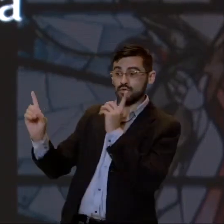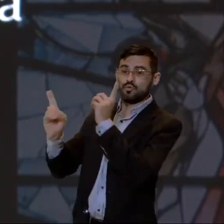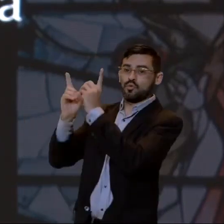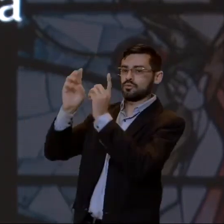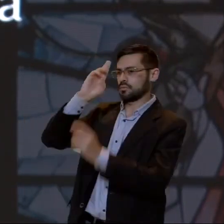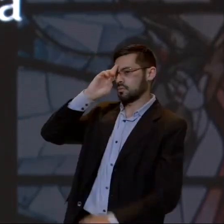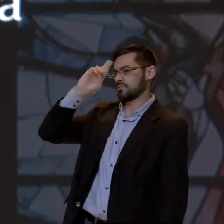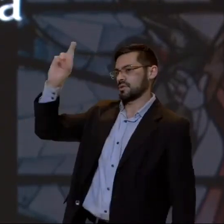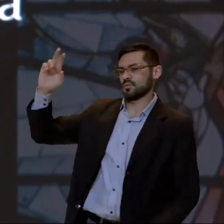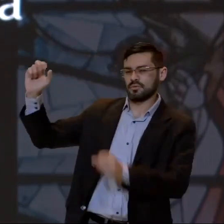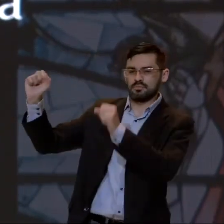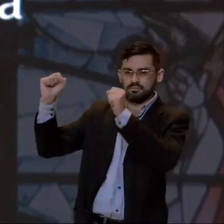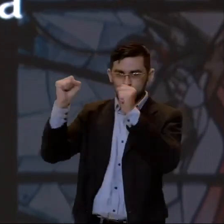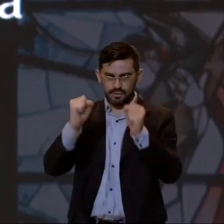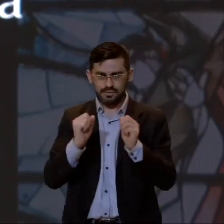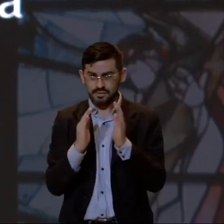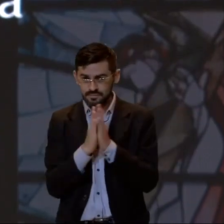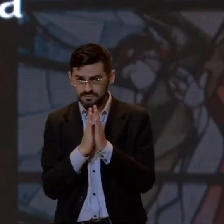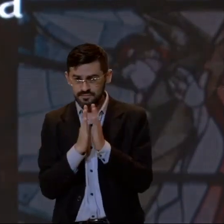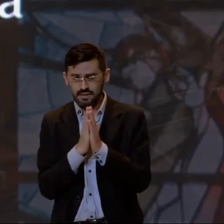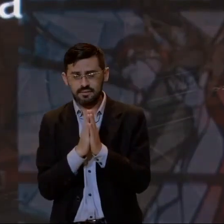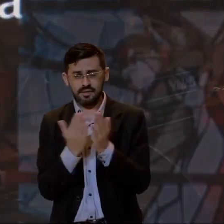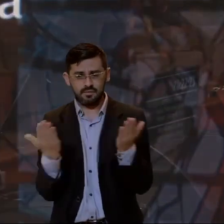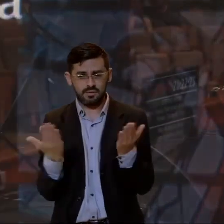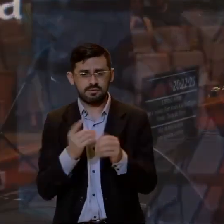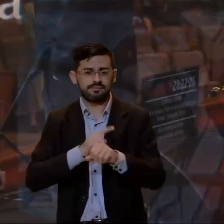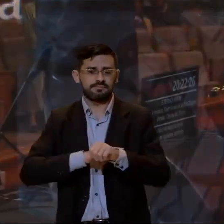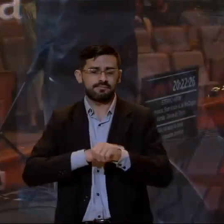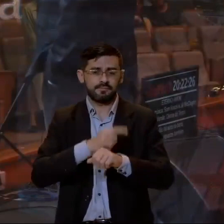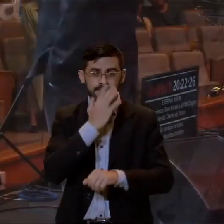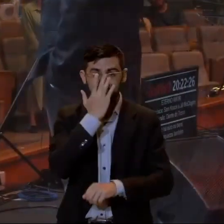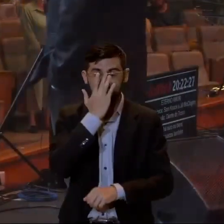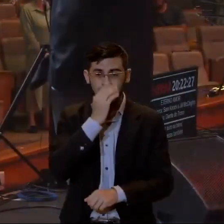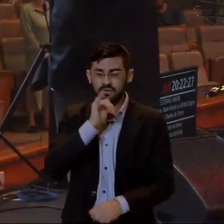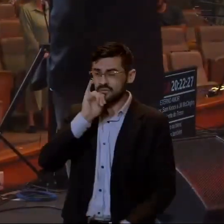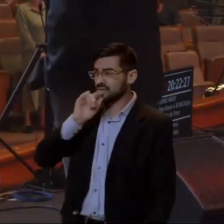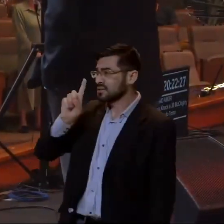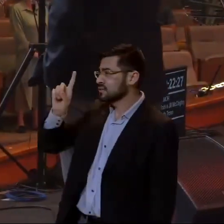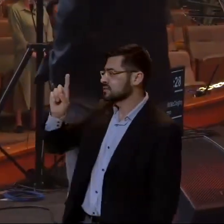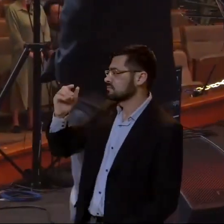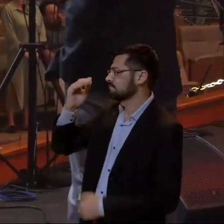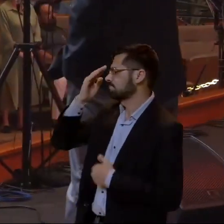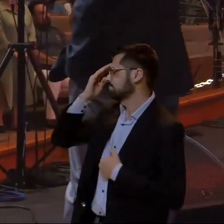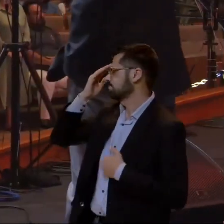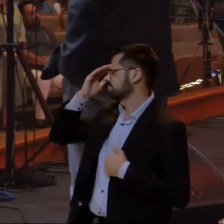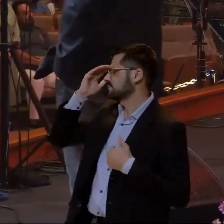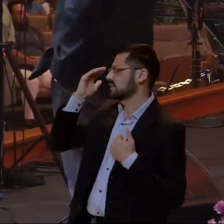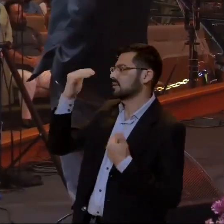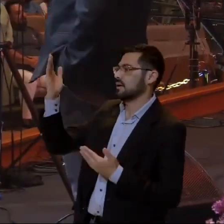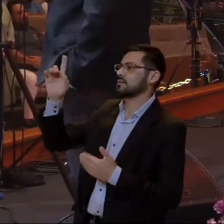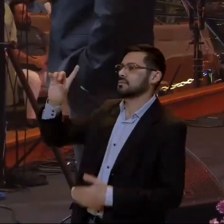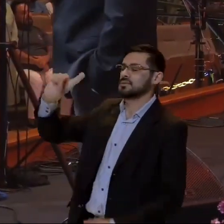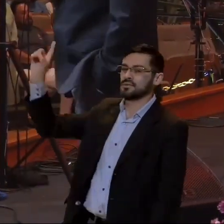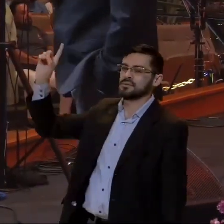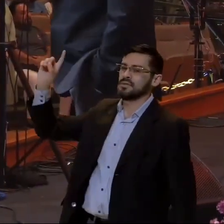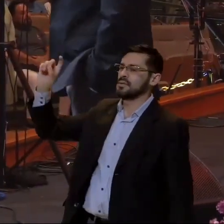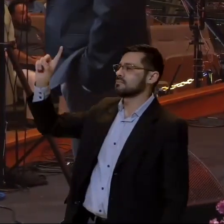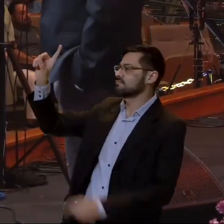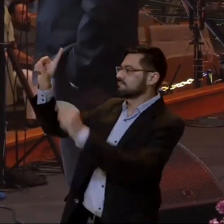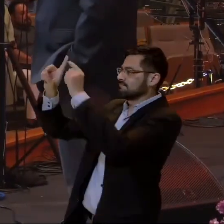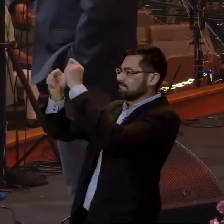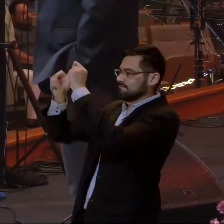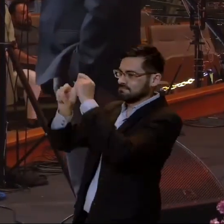Todo-Poderoso. Amém? Nós vamos orar agora. Vamos dizer ao Senhor: obrigado, né? Obrigado, Deus, pela tua